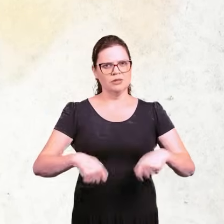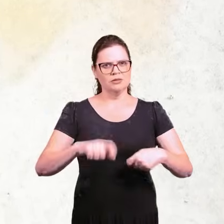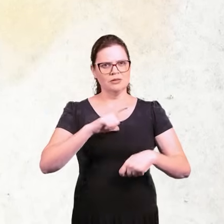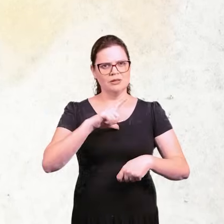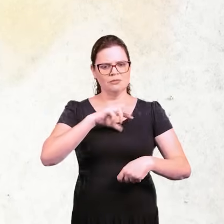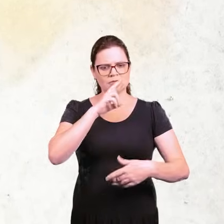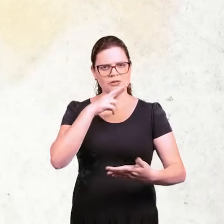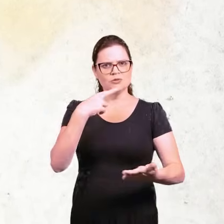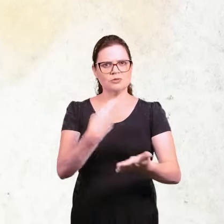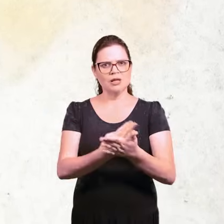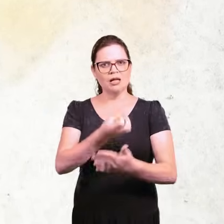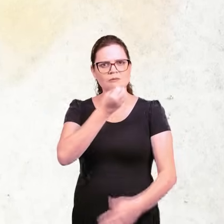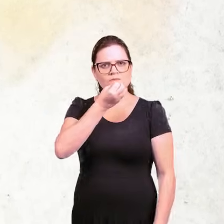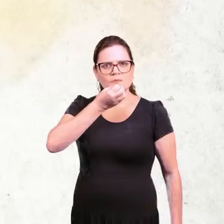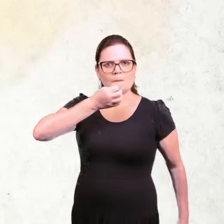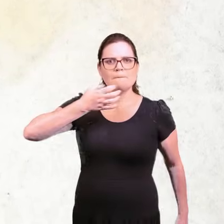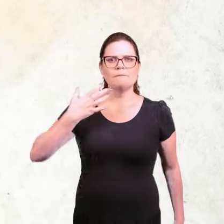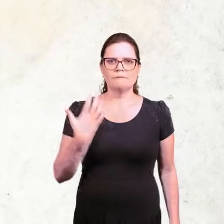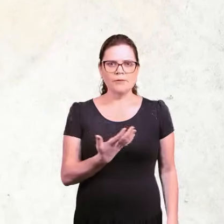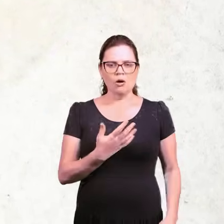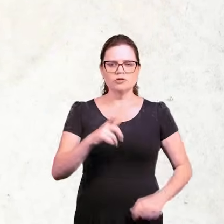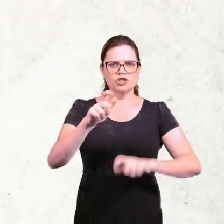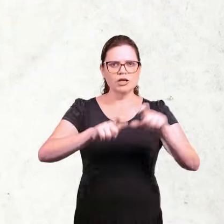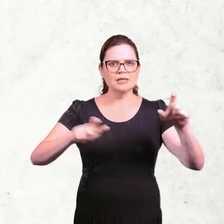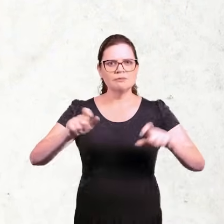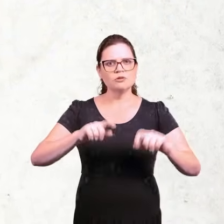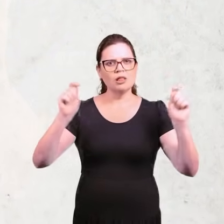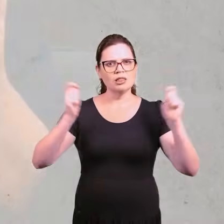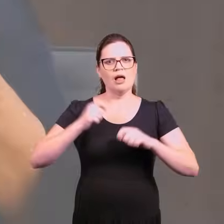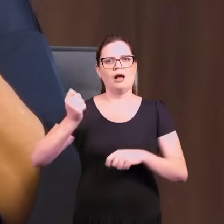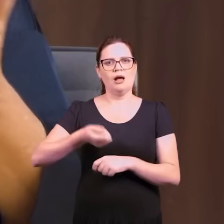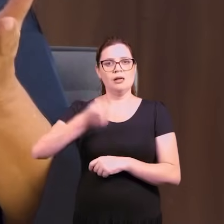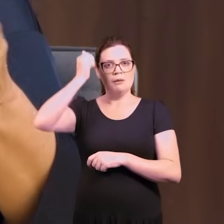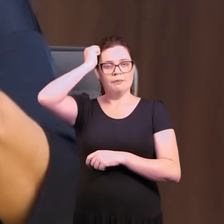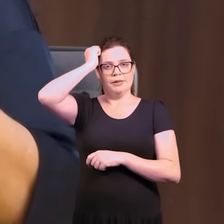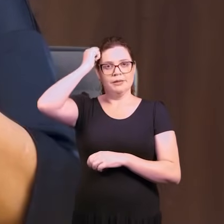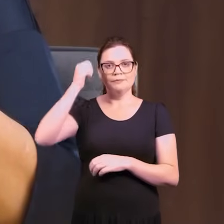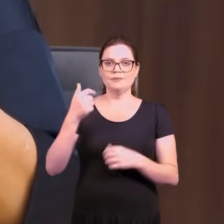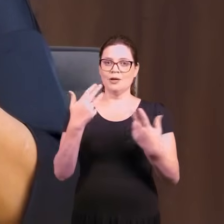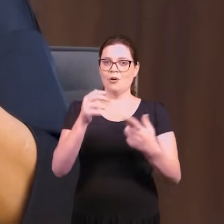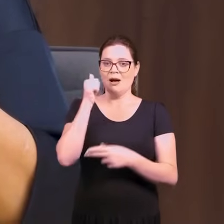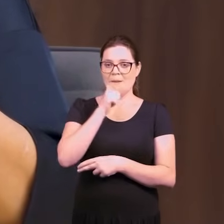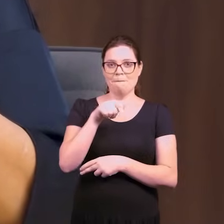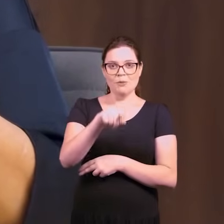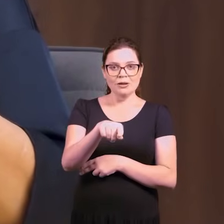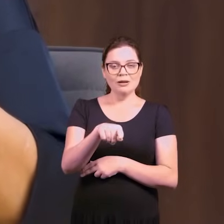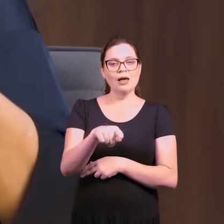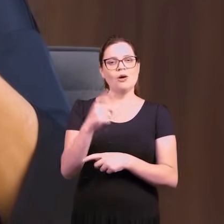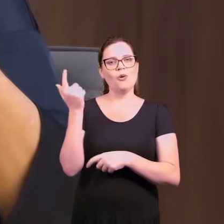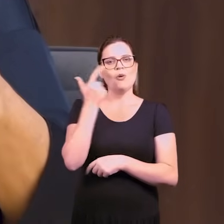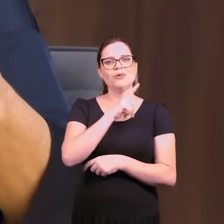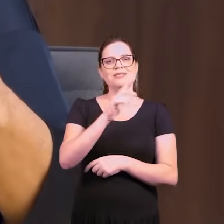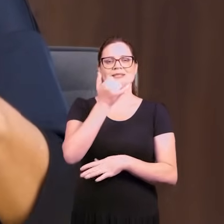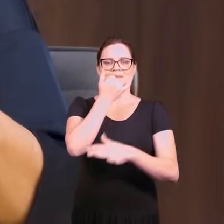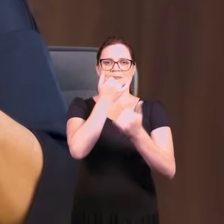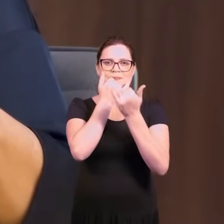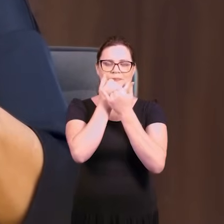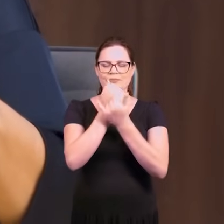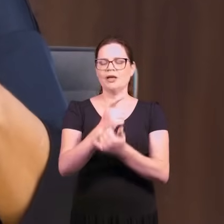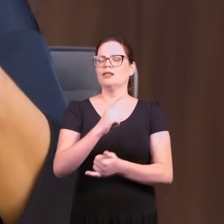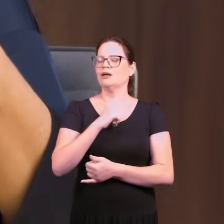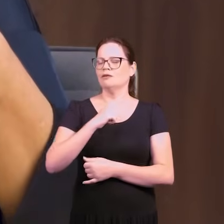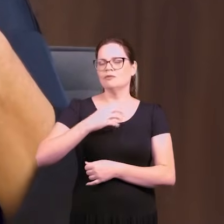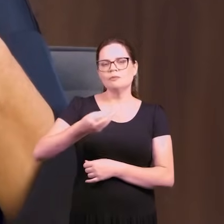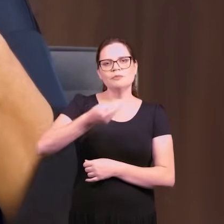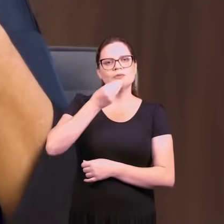frutos dignos de arrependimento. Aquela mulher alcançou o perdão e teve a oportunidade